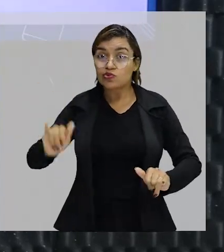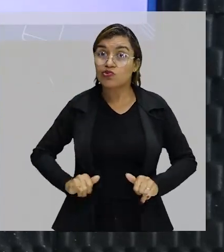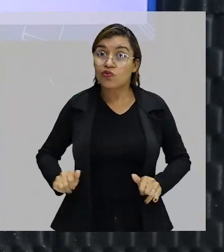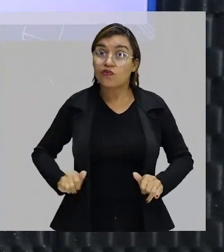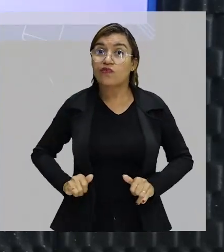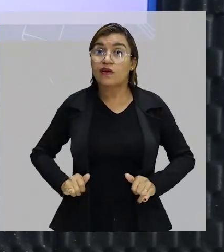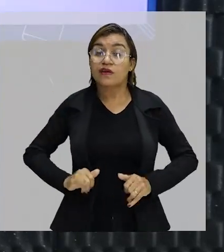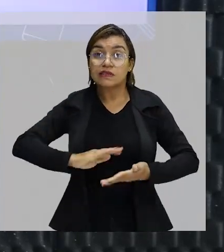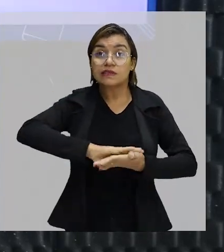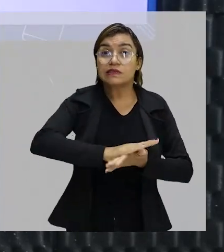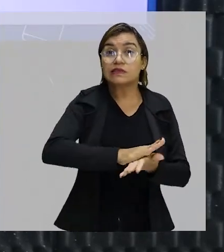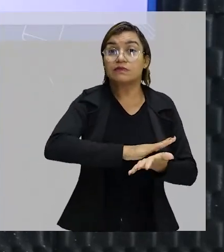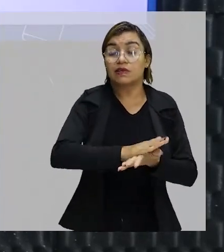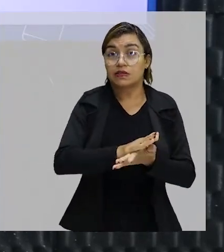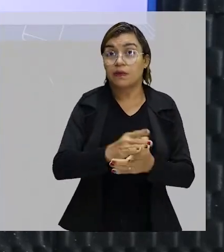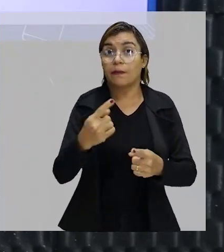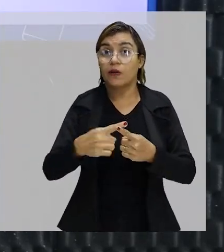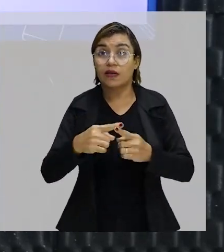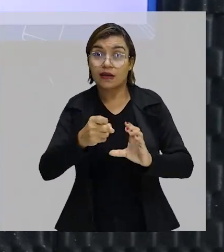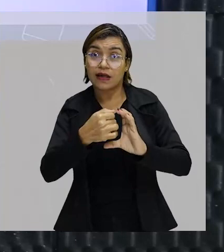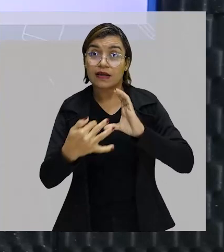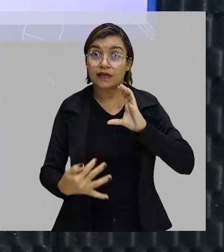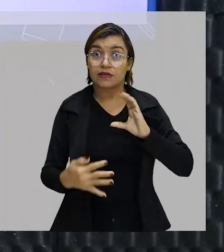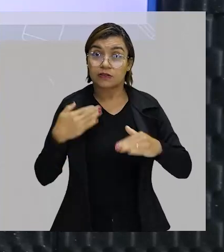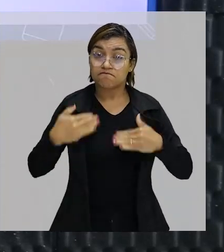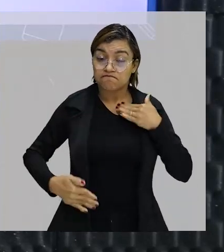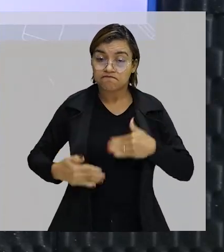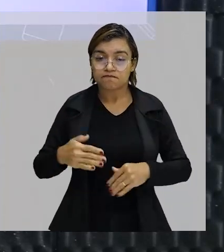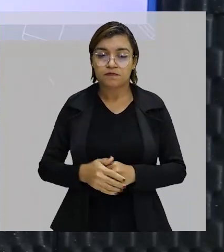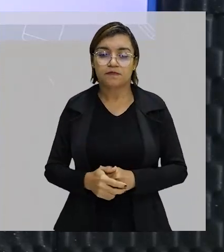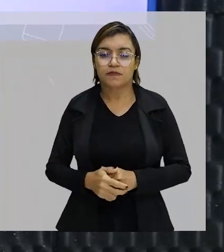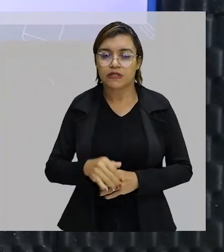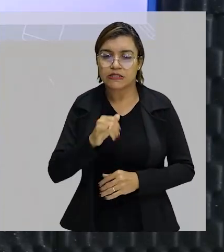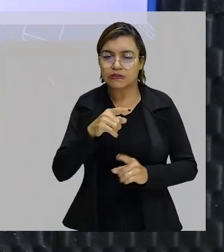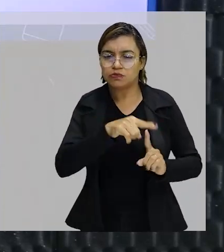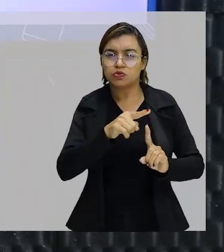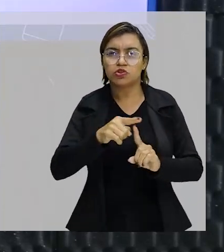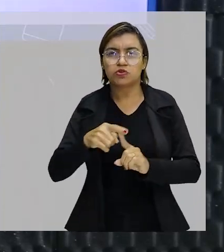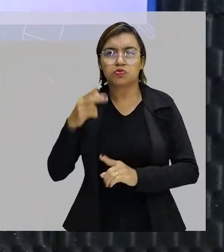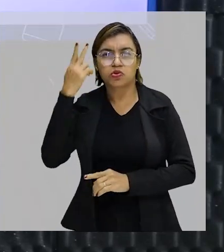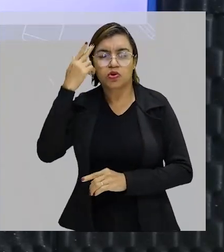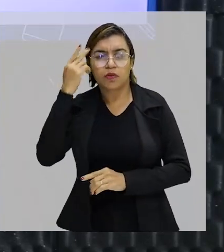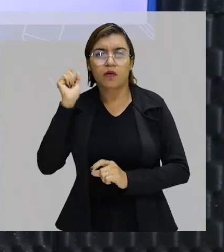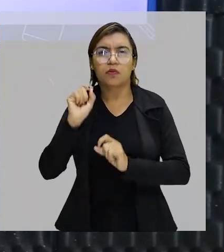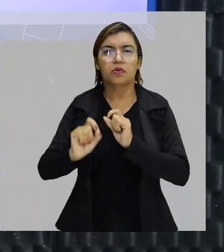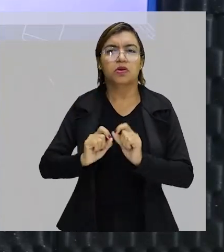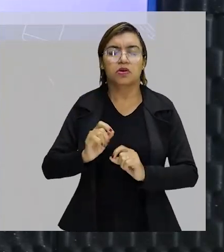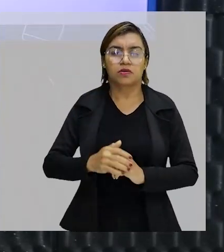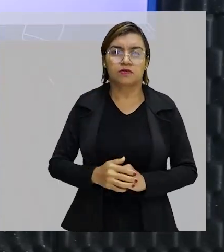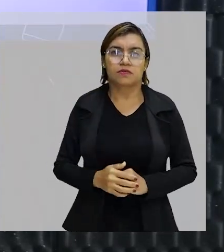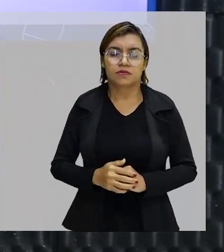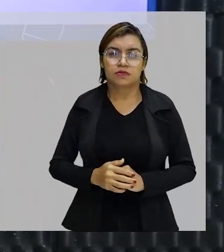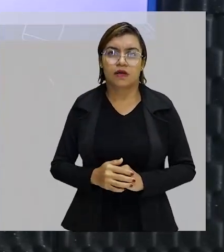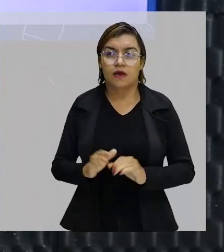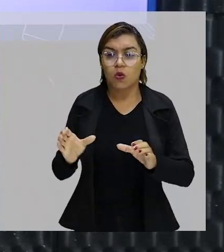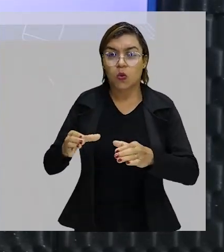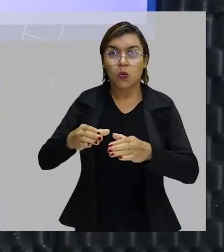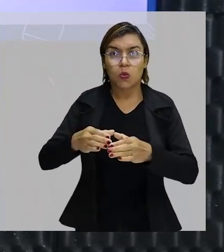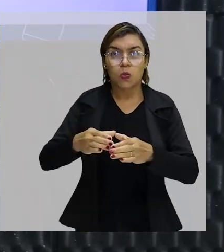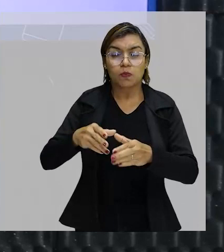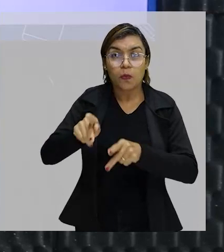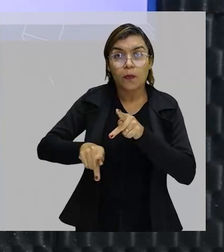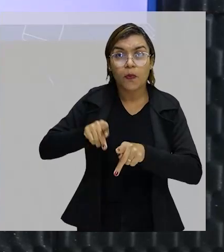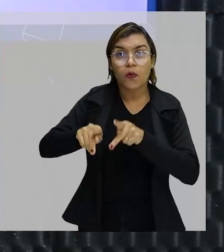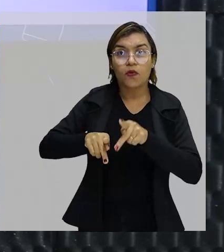características. Um tipo de preconceito racial bastante comum é aquele que ocorre contra as populações negras. E se a